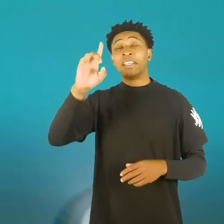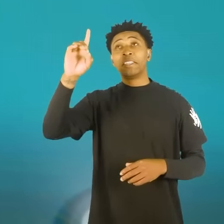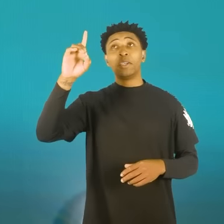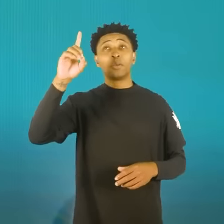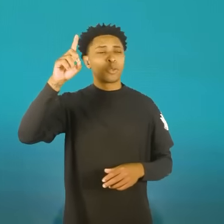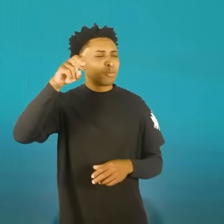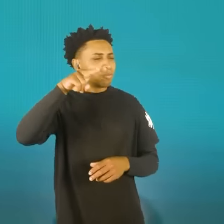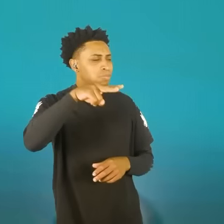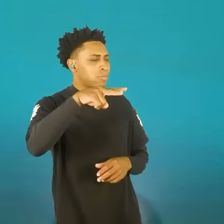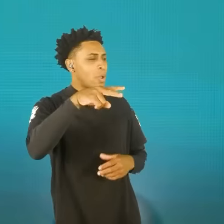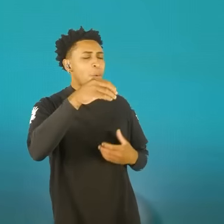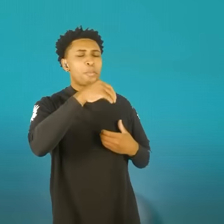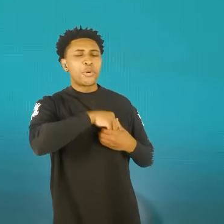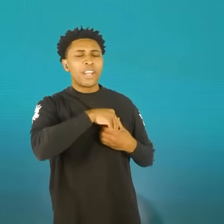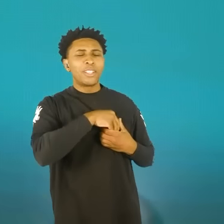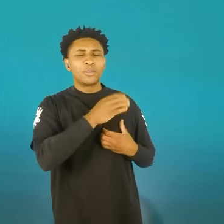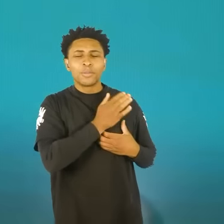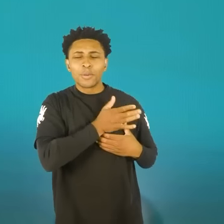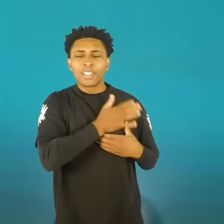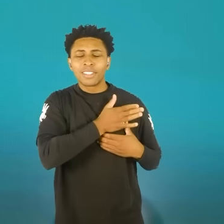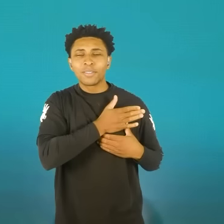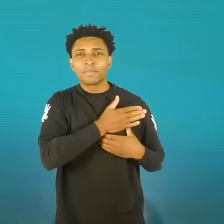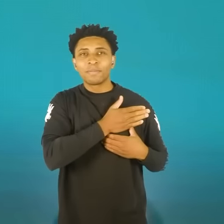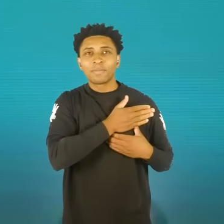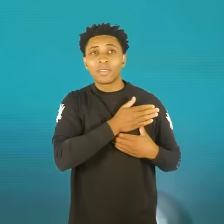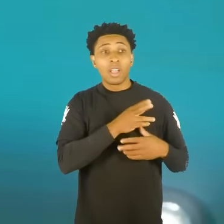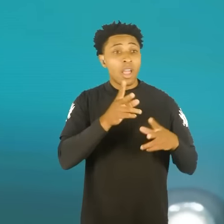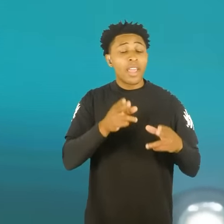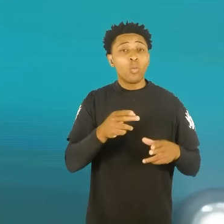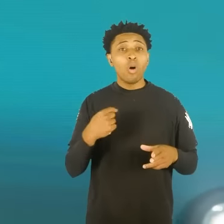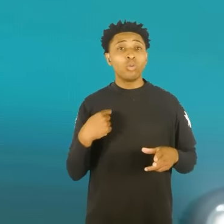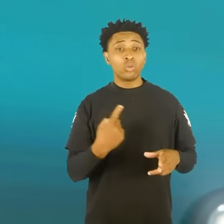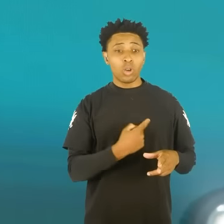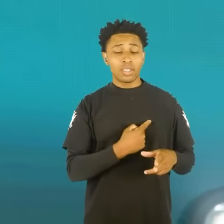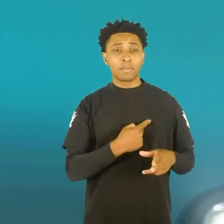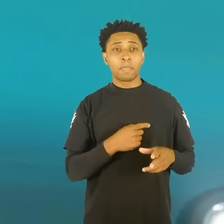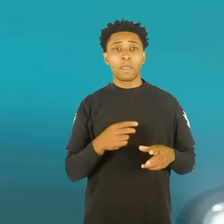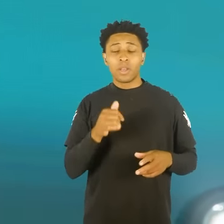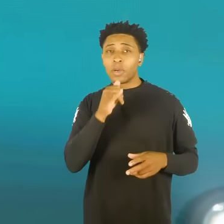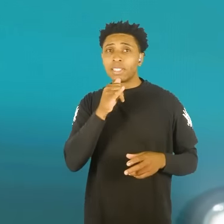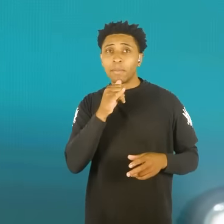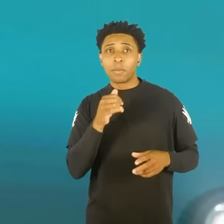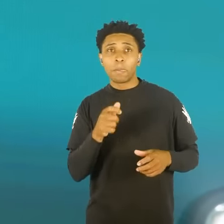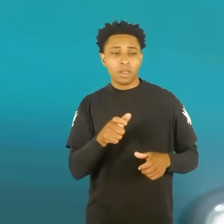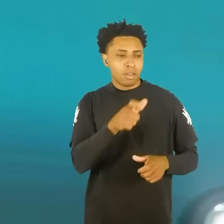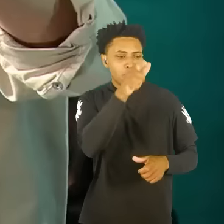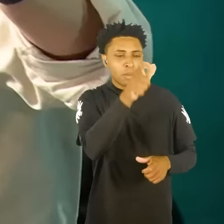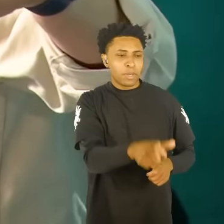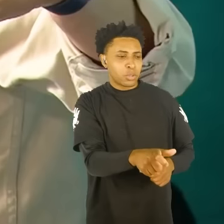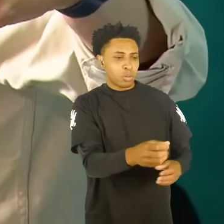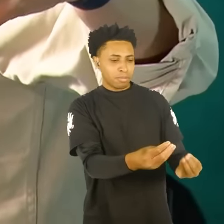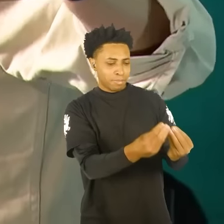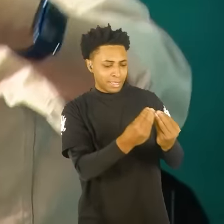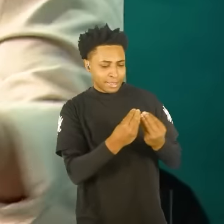carro. Quando você vai comprar uma casa, você não quer saber quem morou naquela casa. Você apenas está preocupado com a metragem, quantos banheiros tem. Deus não é